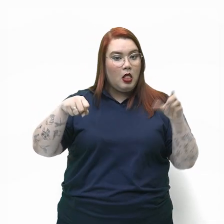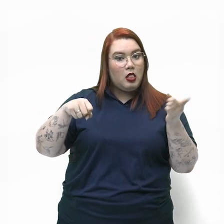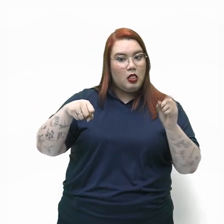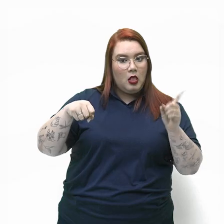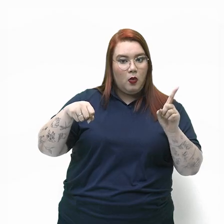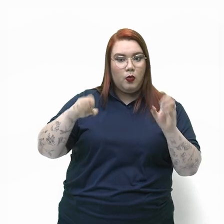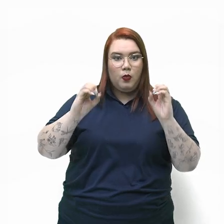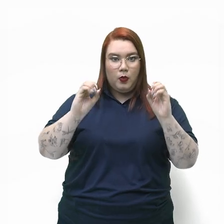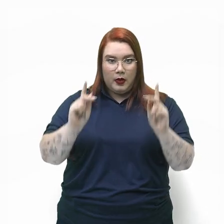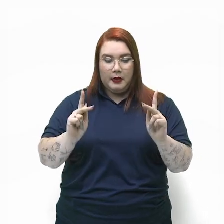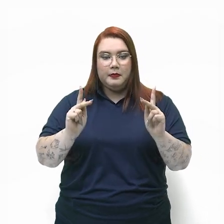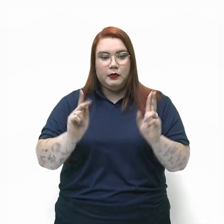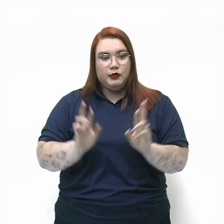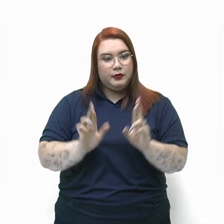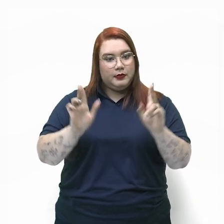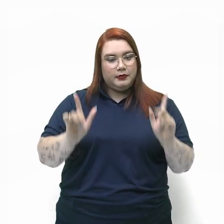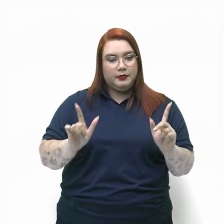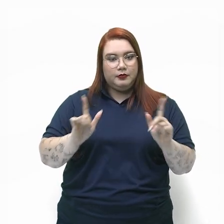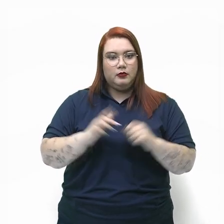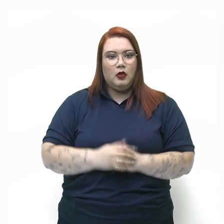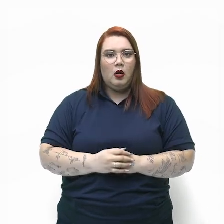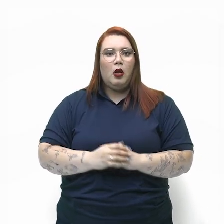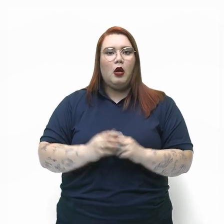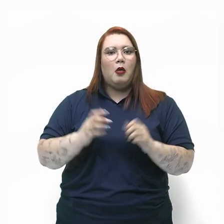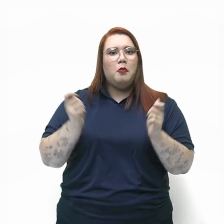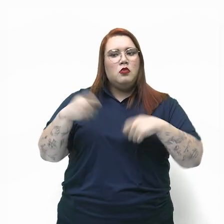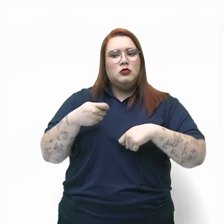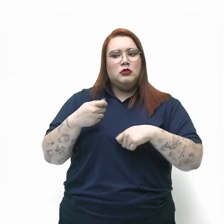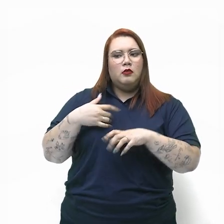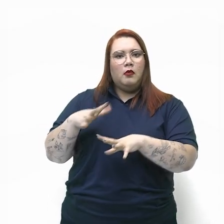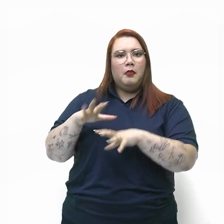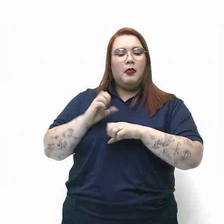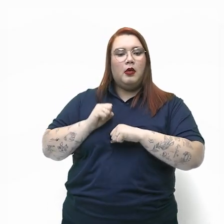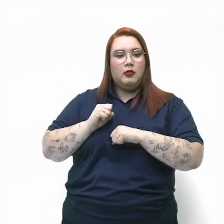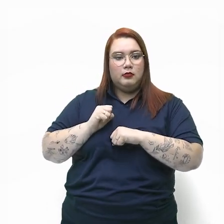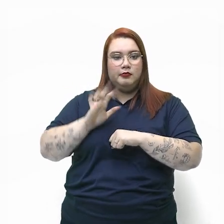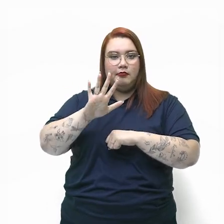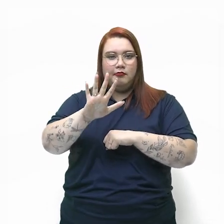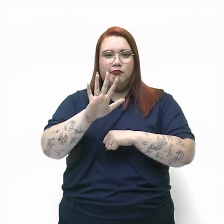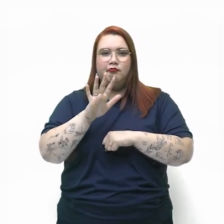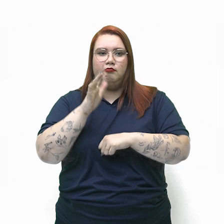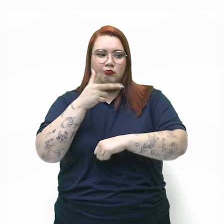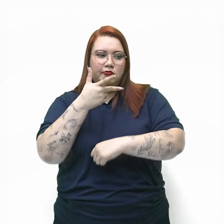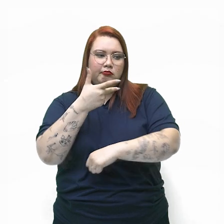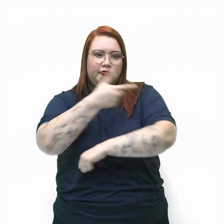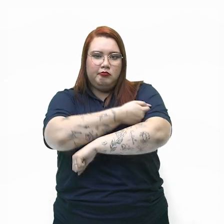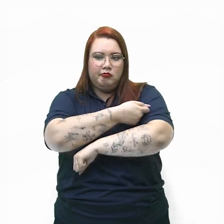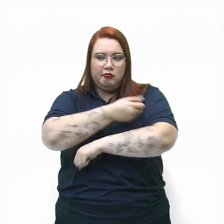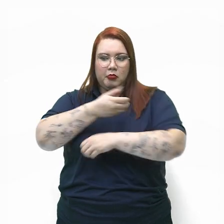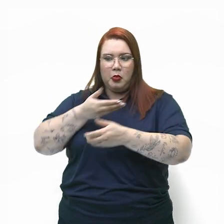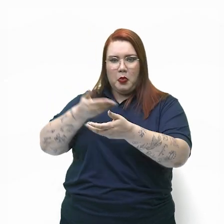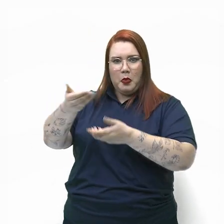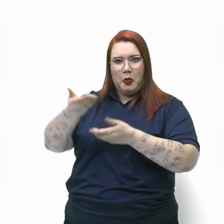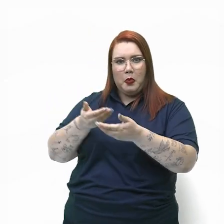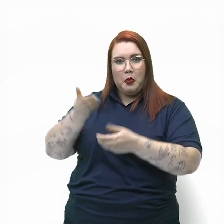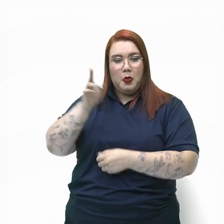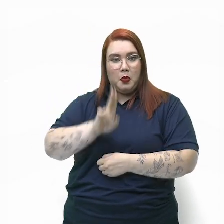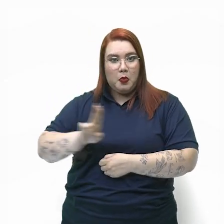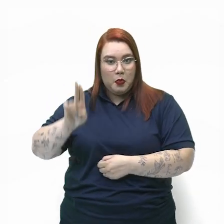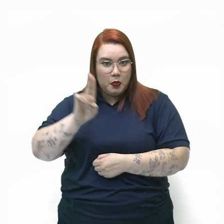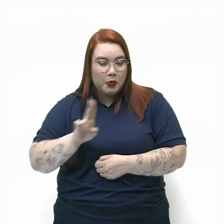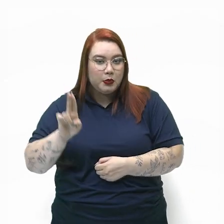gente diferenciar, tá? E aí, como é que pode pegar? Através do compartilhamento de seringas, que a gente observa aí na